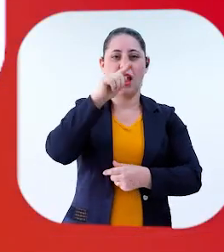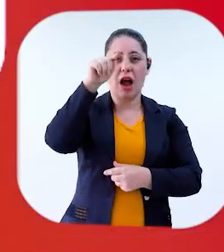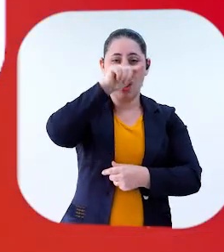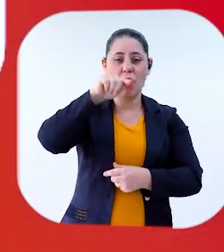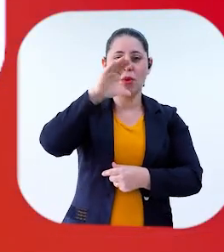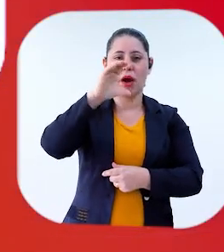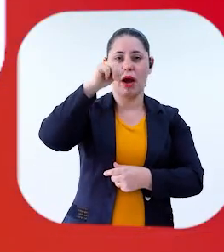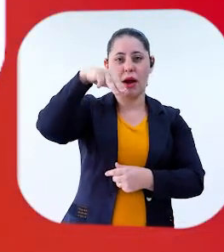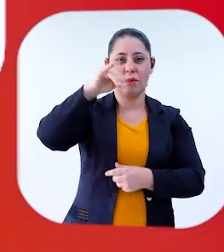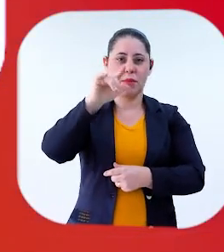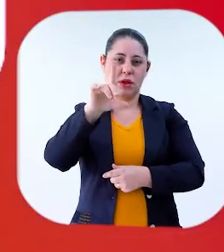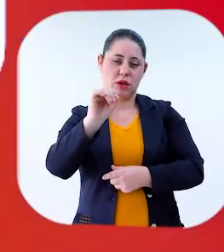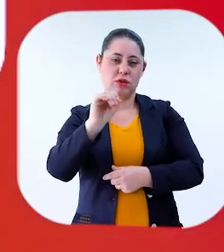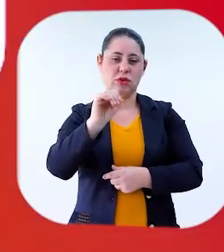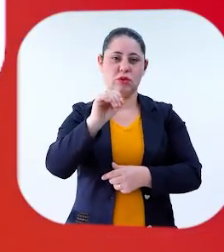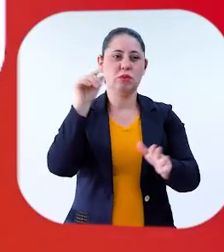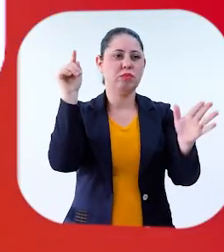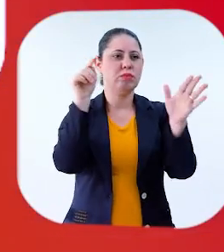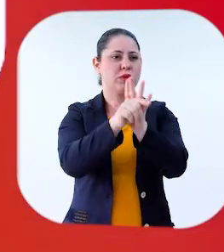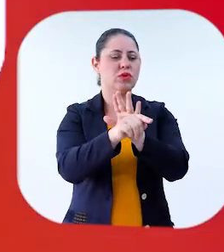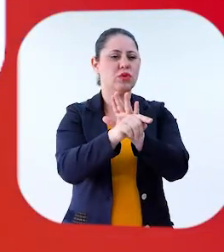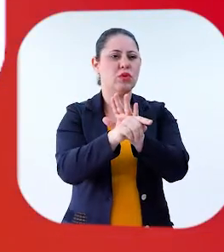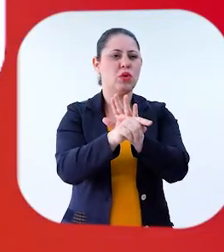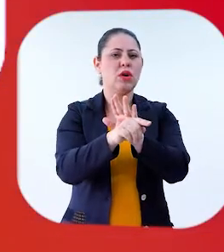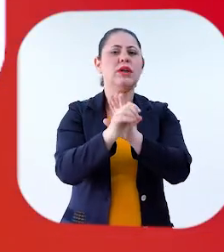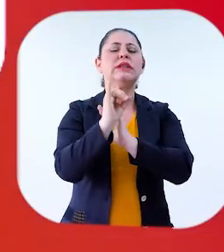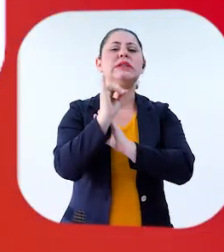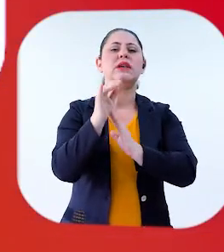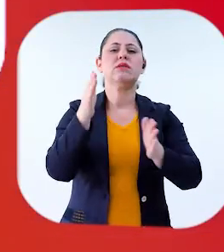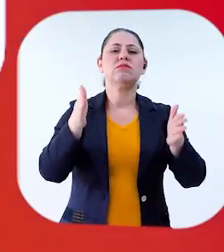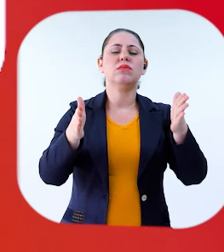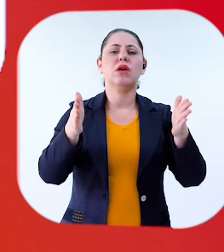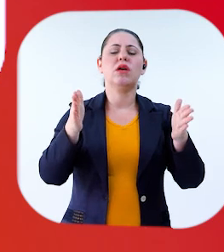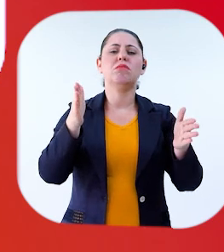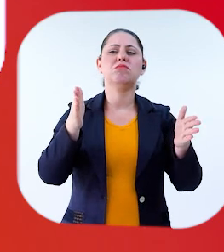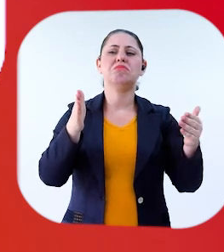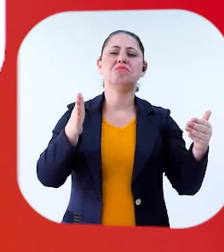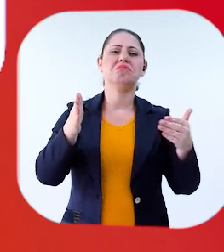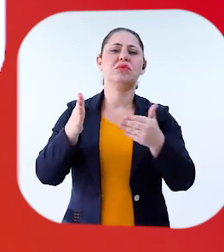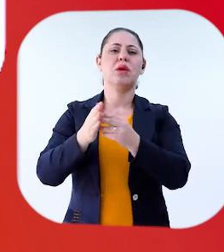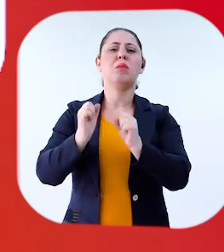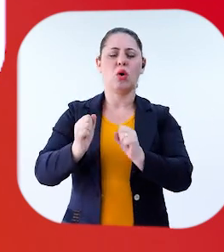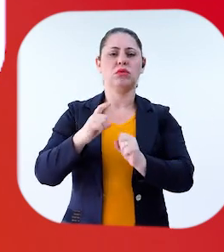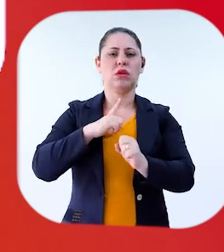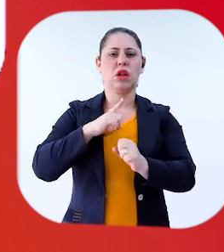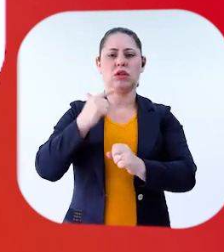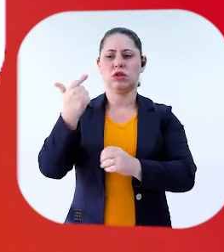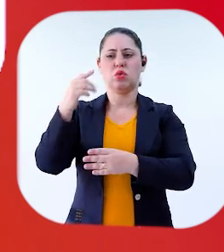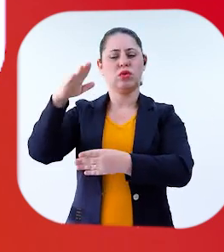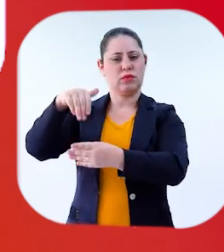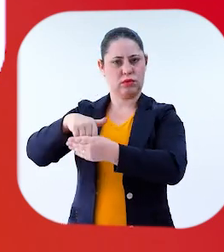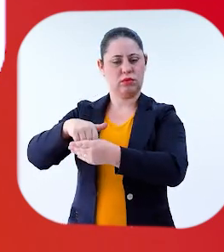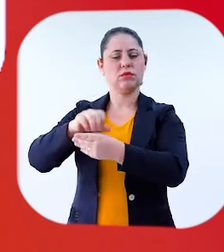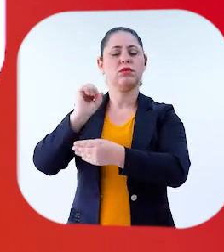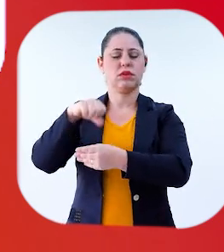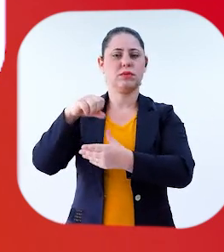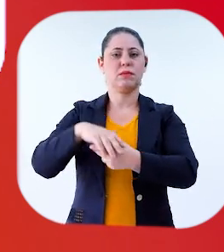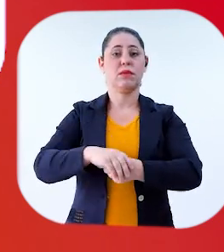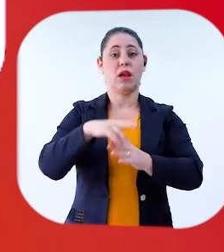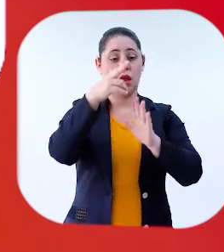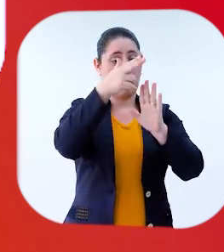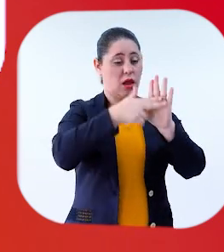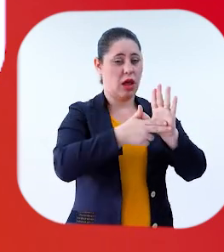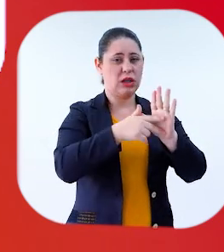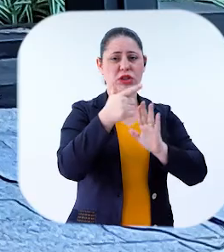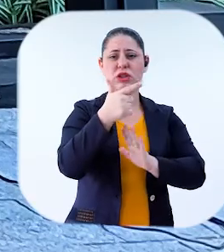a @do Camilo aí também, ele volta com a pergunta, mesmo com adiamento, poderá haver segundo turno? Queria aproveitar para falar um pouco sobre as regras